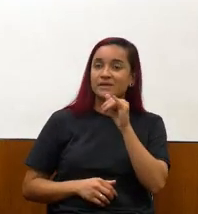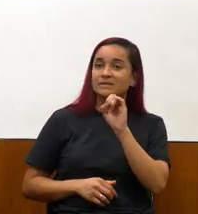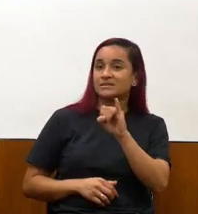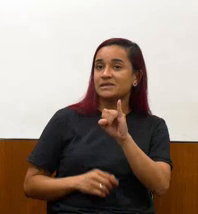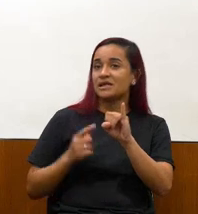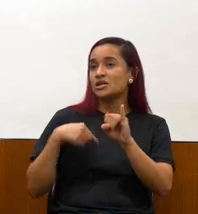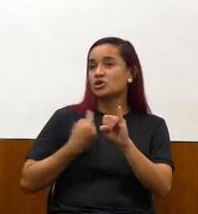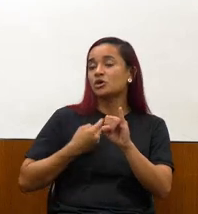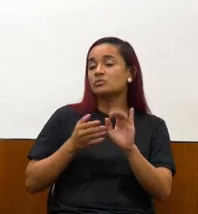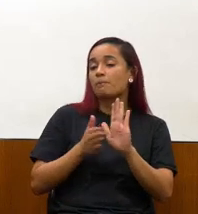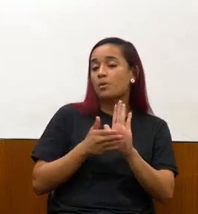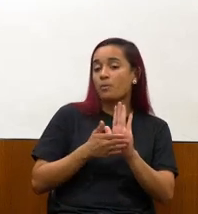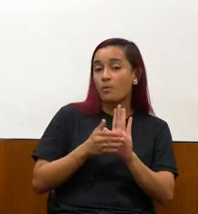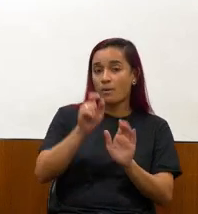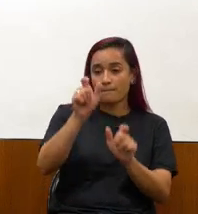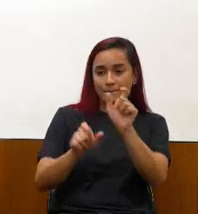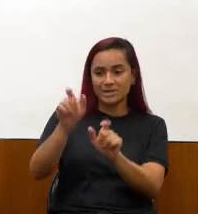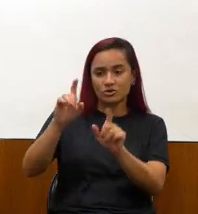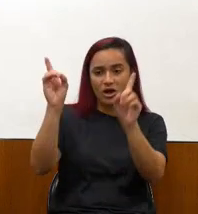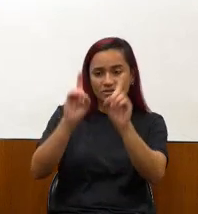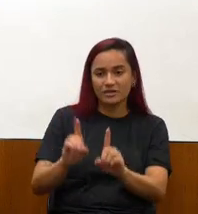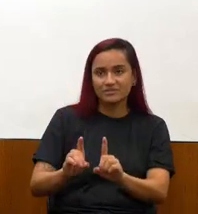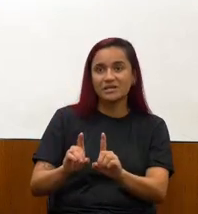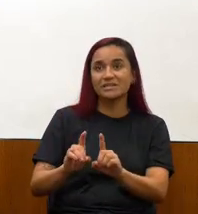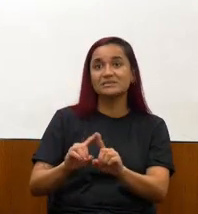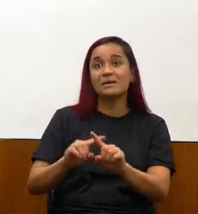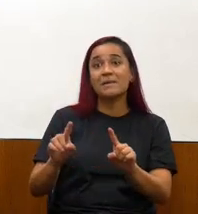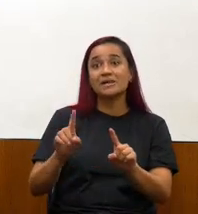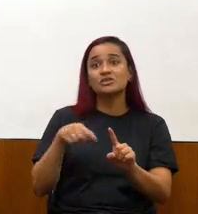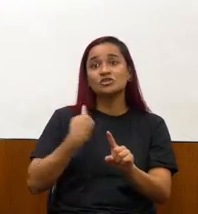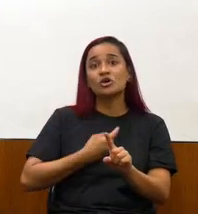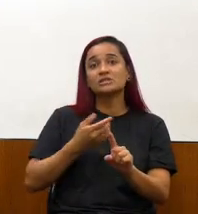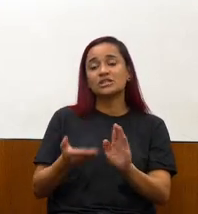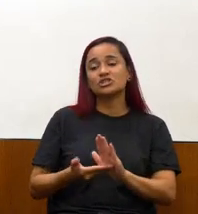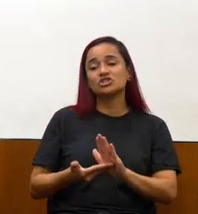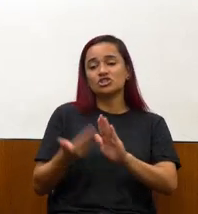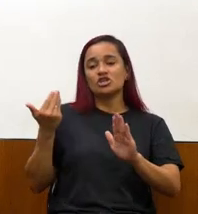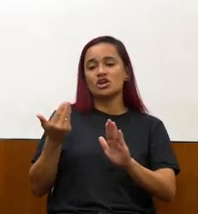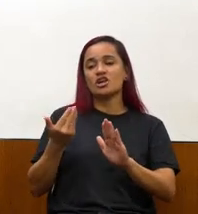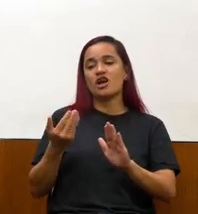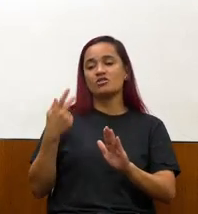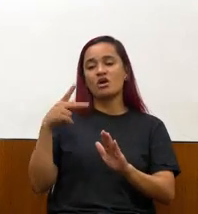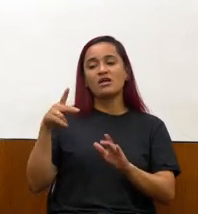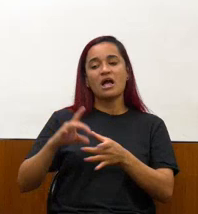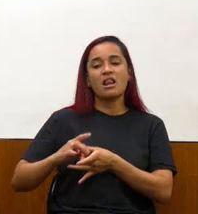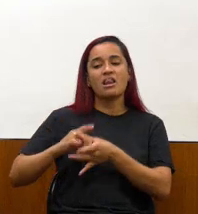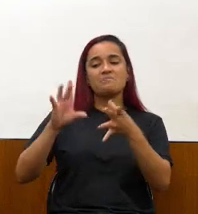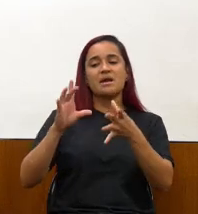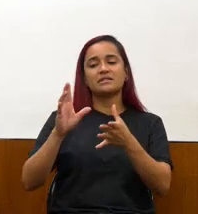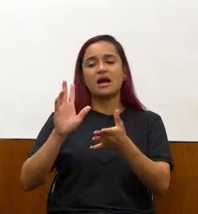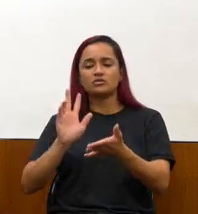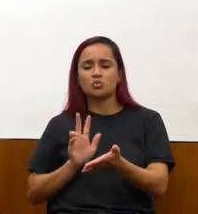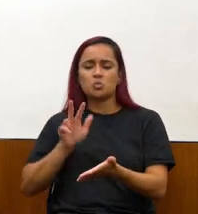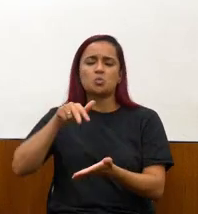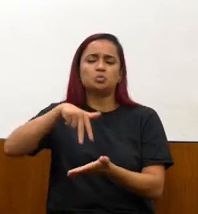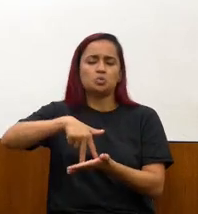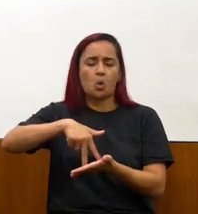com deficiência sem perguntar para ela também é um espaço que a gente está tirando a pouca autonomia que ela custou a